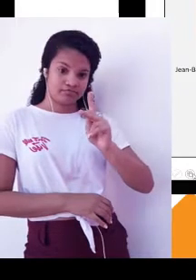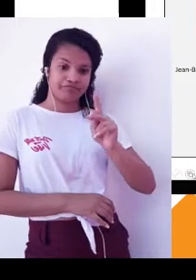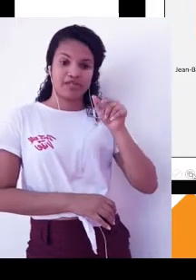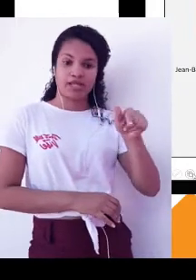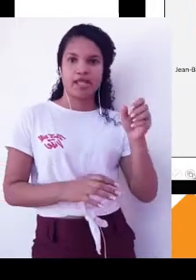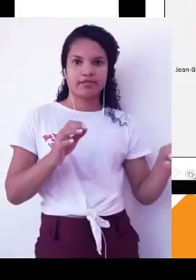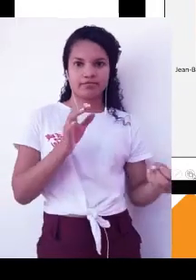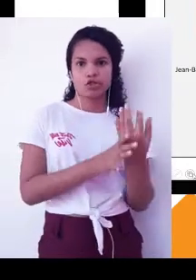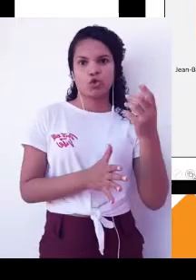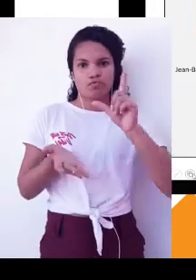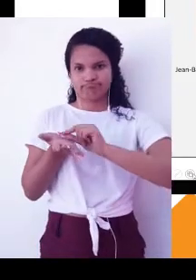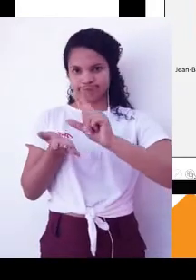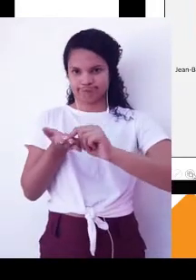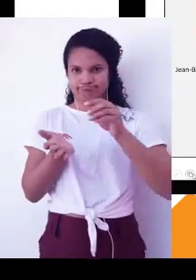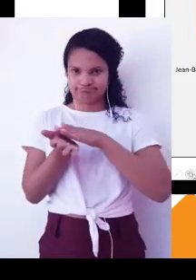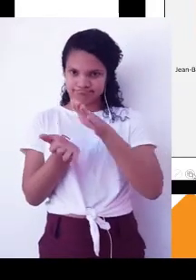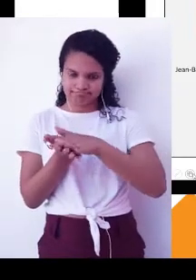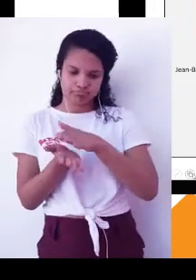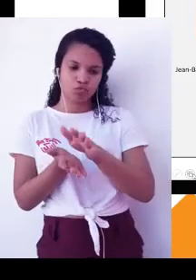obra chamada Philosophie zoologique,